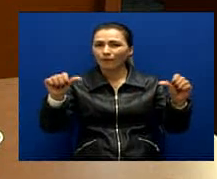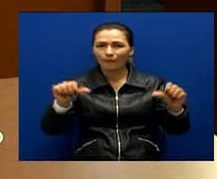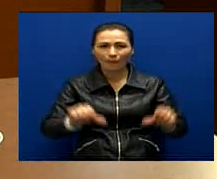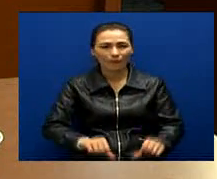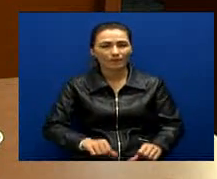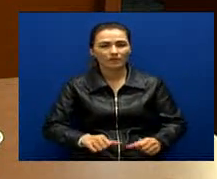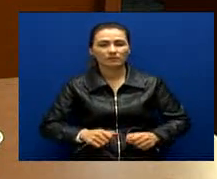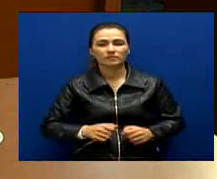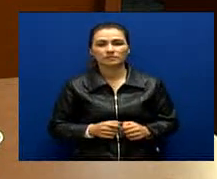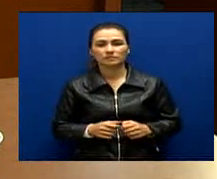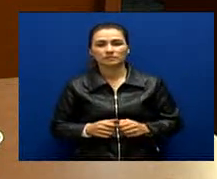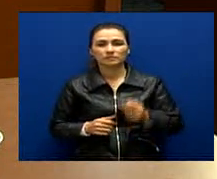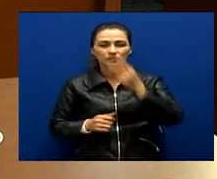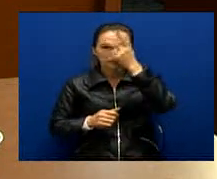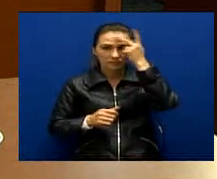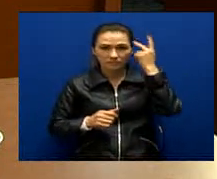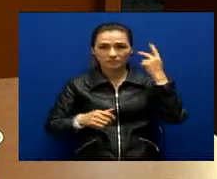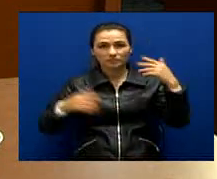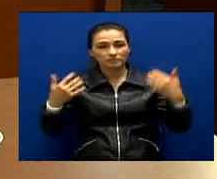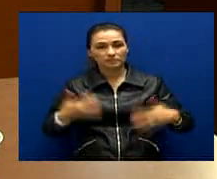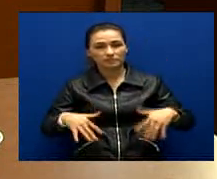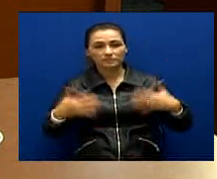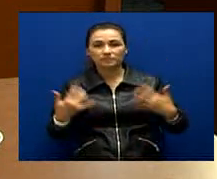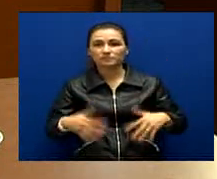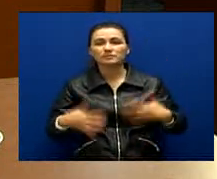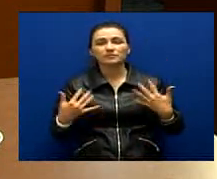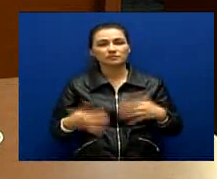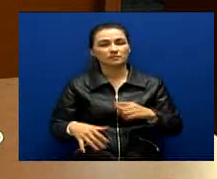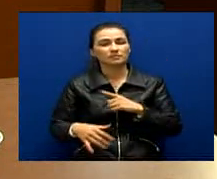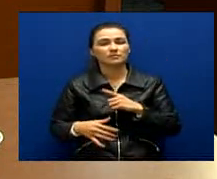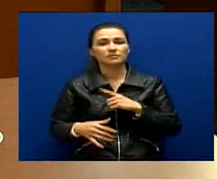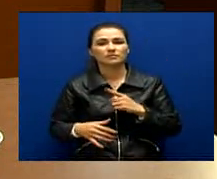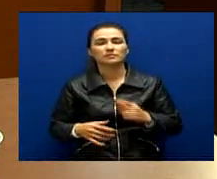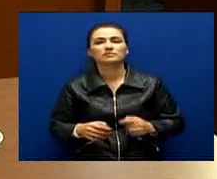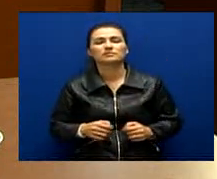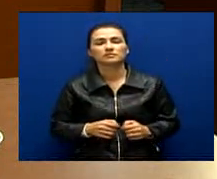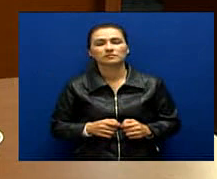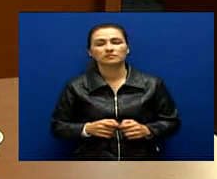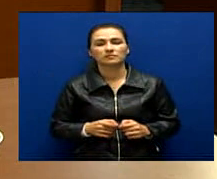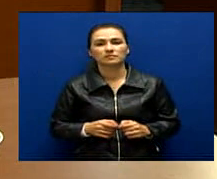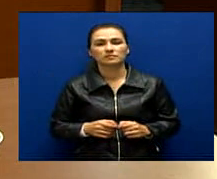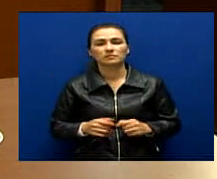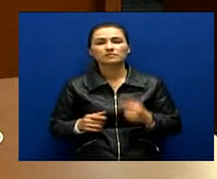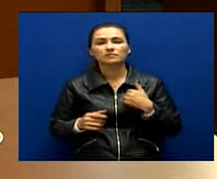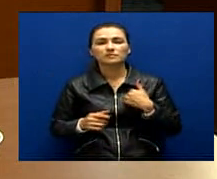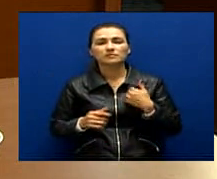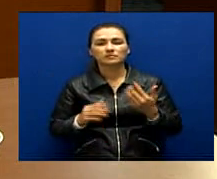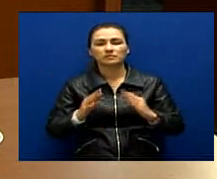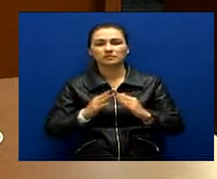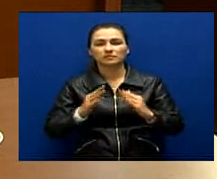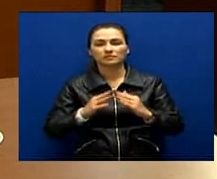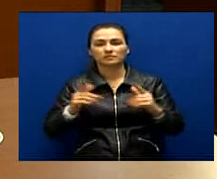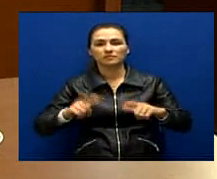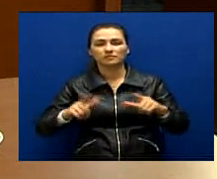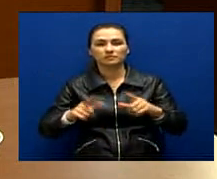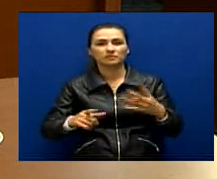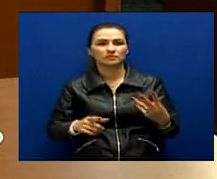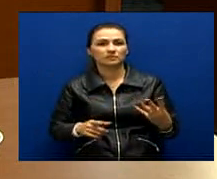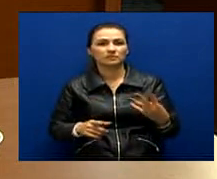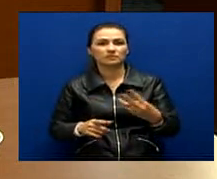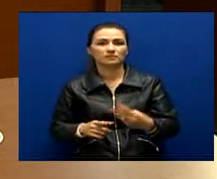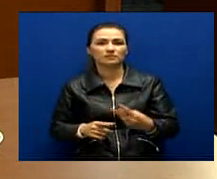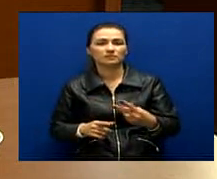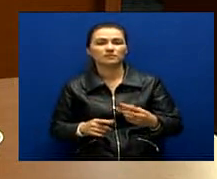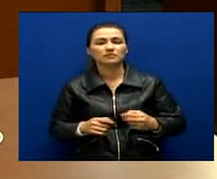lá se encontra no desespero total a gente é morador do laranjeiro exigente sempre como liderança